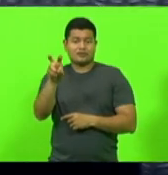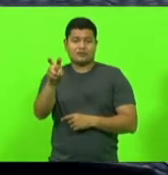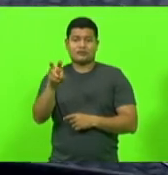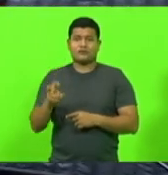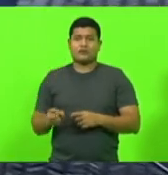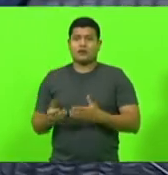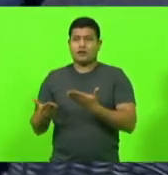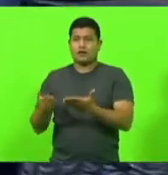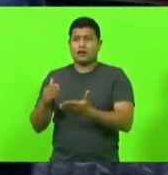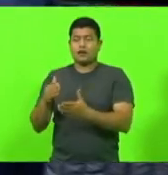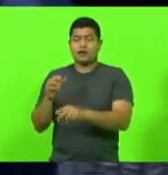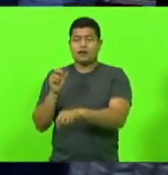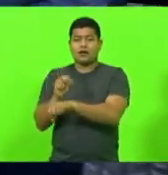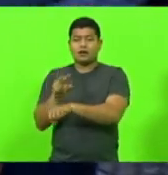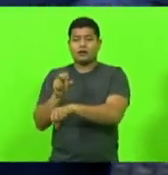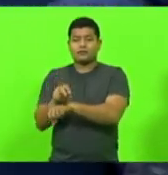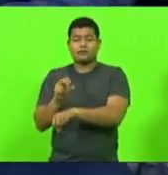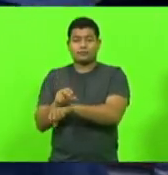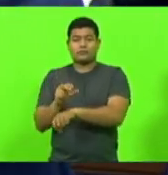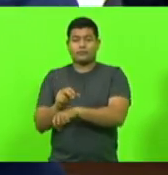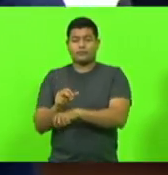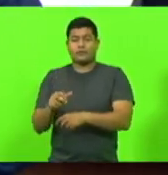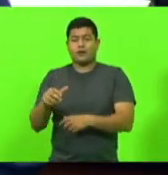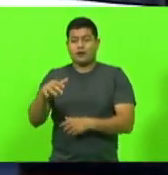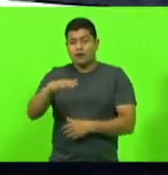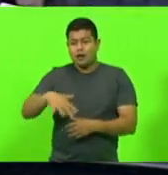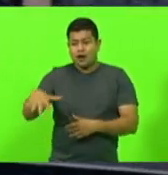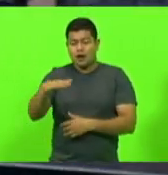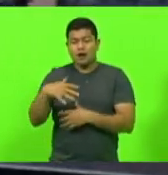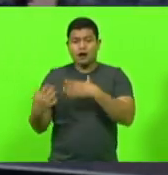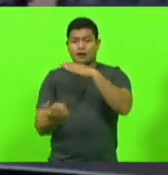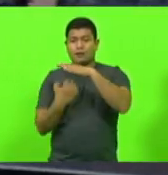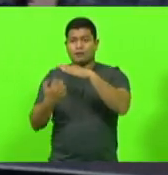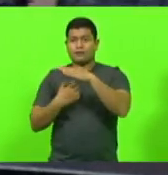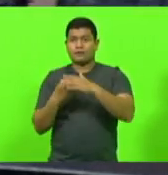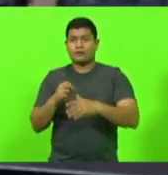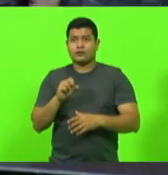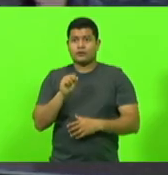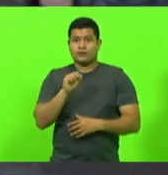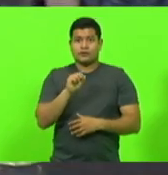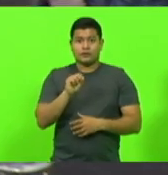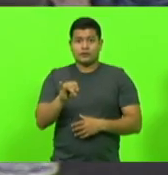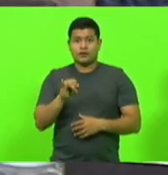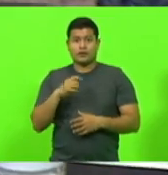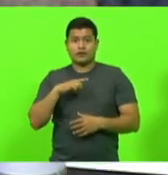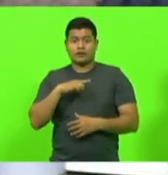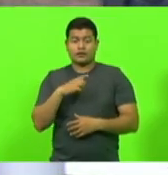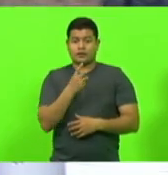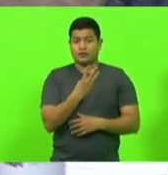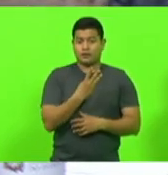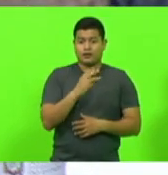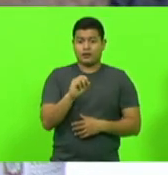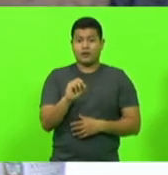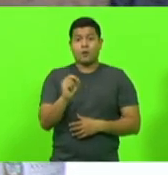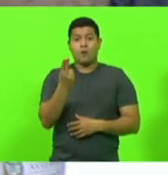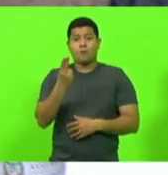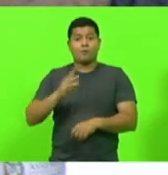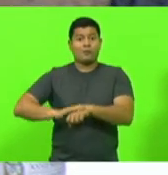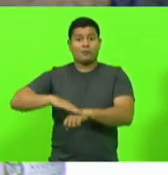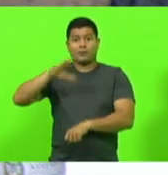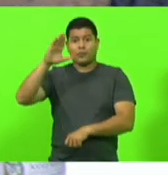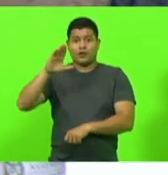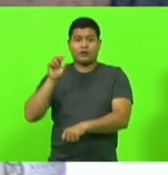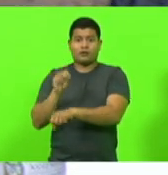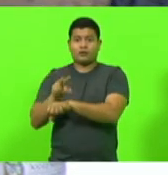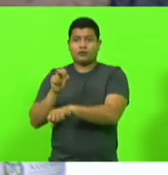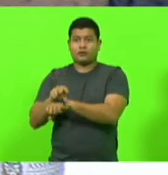em situação de vulnerabilidade, desde que o contrato envolva 30 ou mais vagas, atendendo